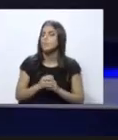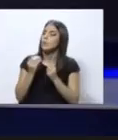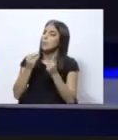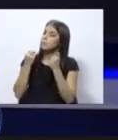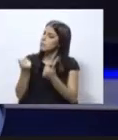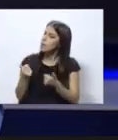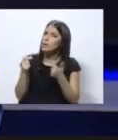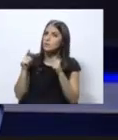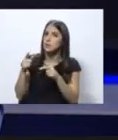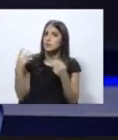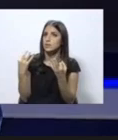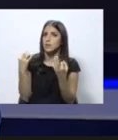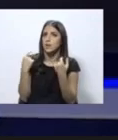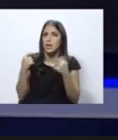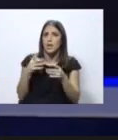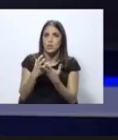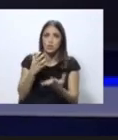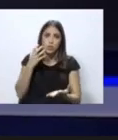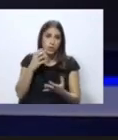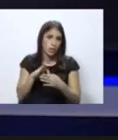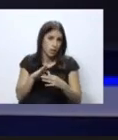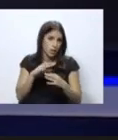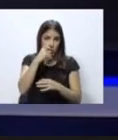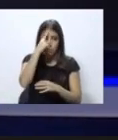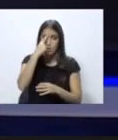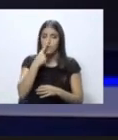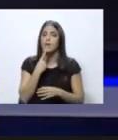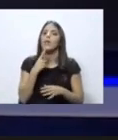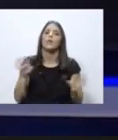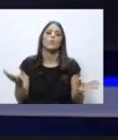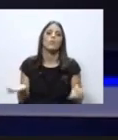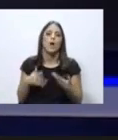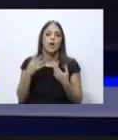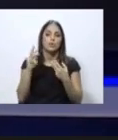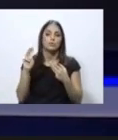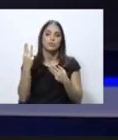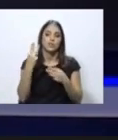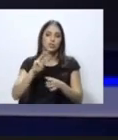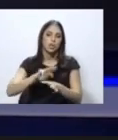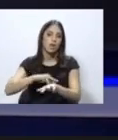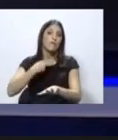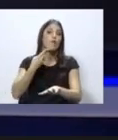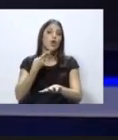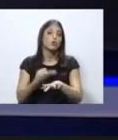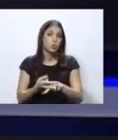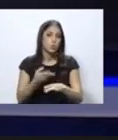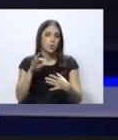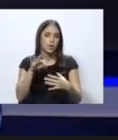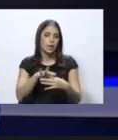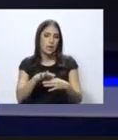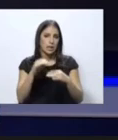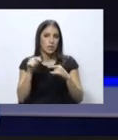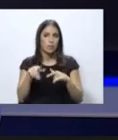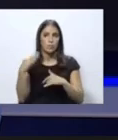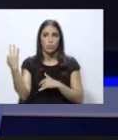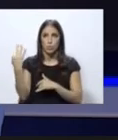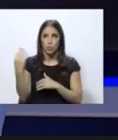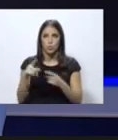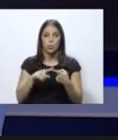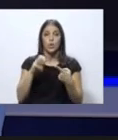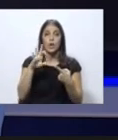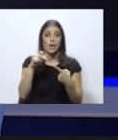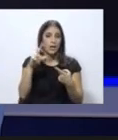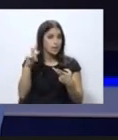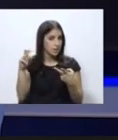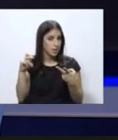mote então para lançarmos os perfis dos primeiros três reforços portistas: Carraça, Cláudio Ramos e